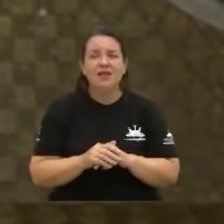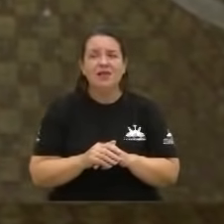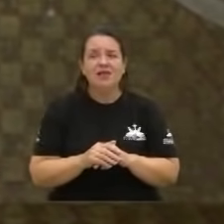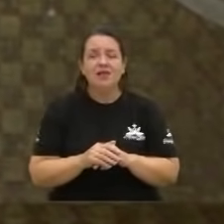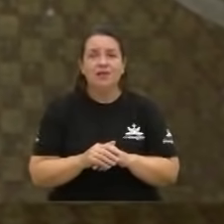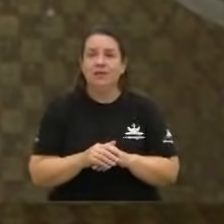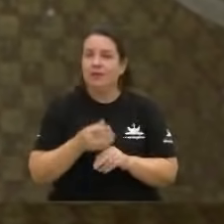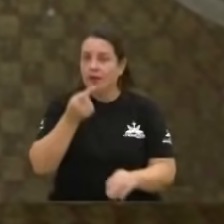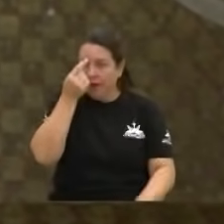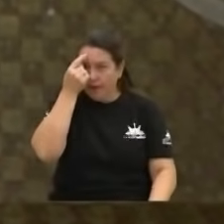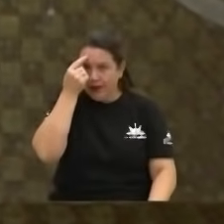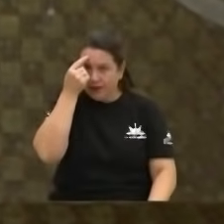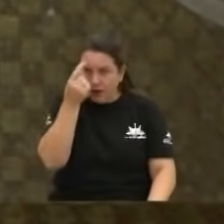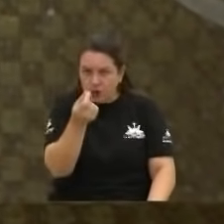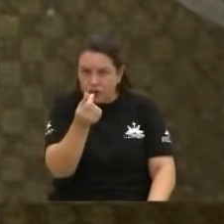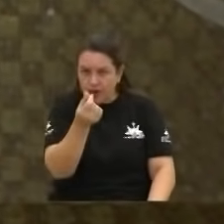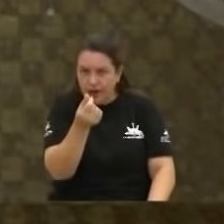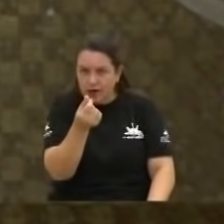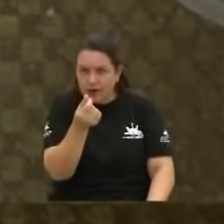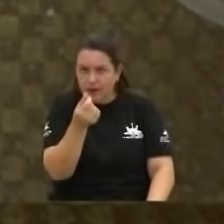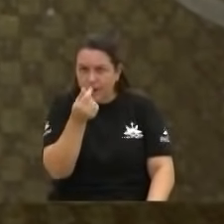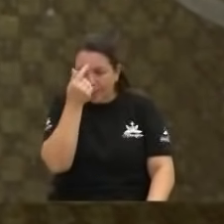Não peça mais moedas,